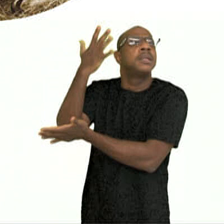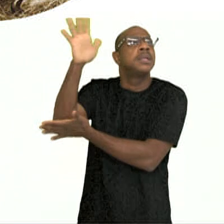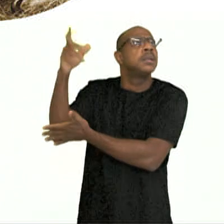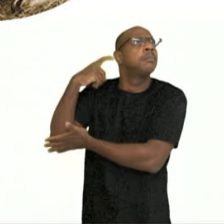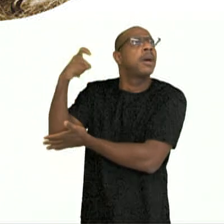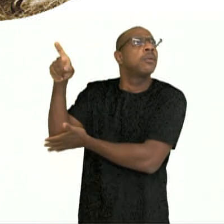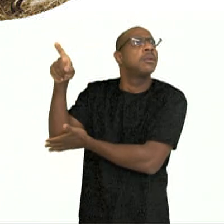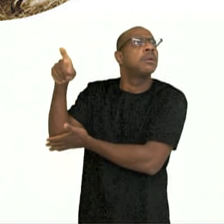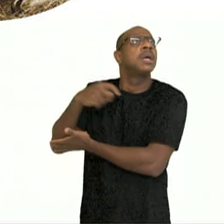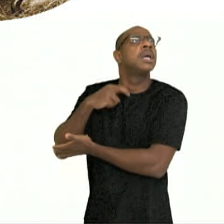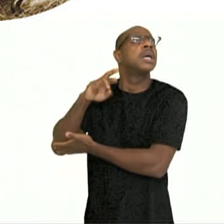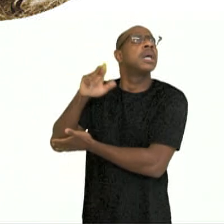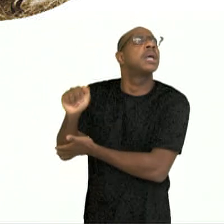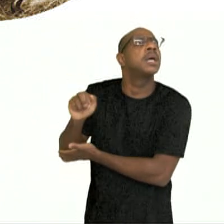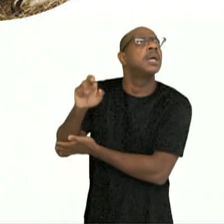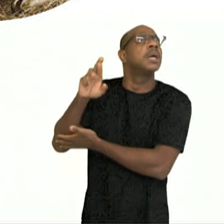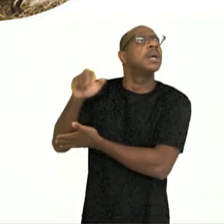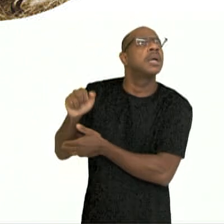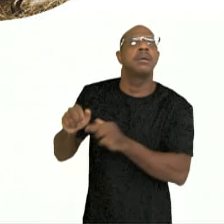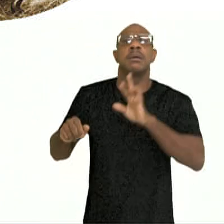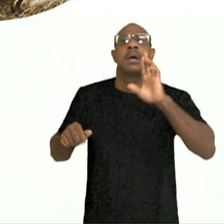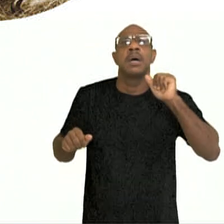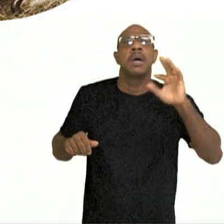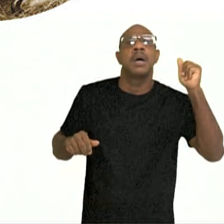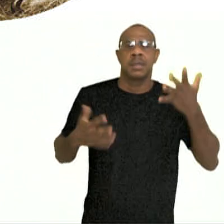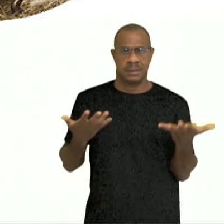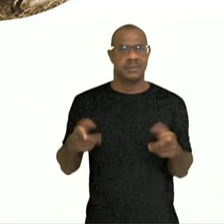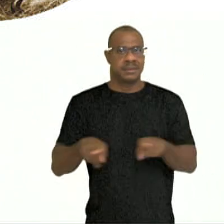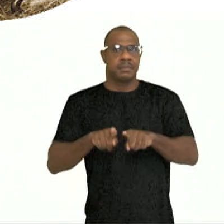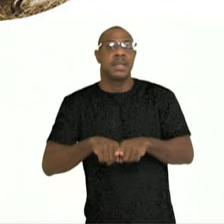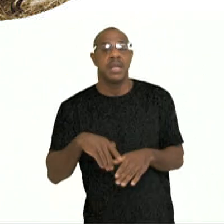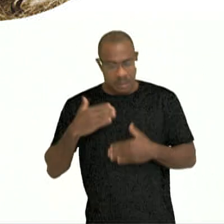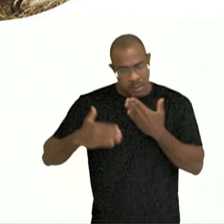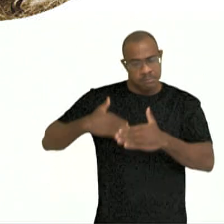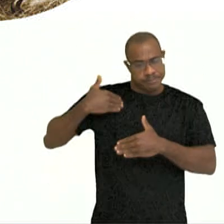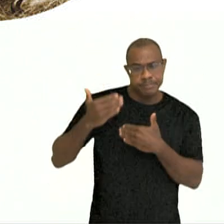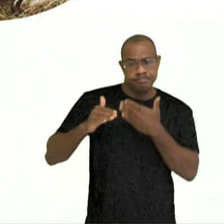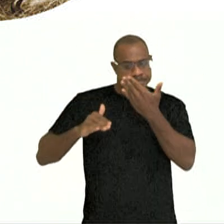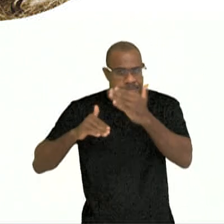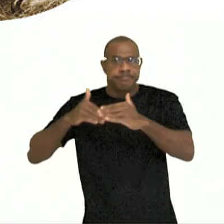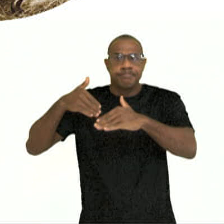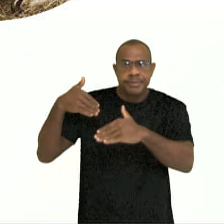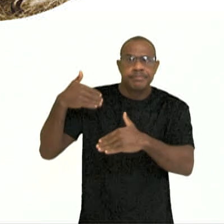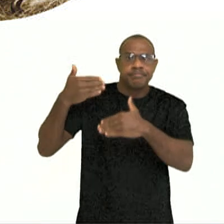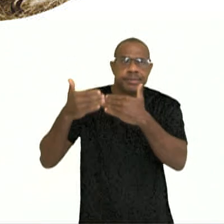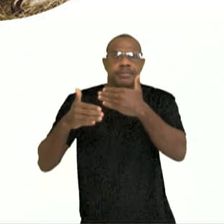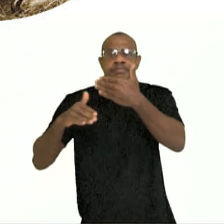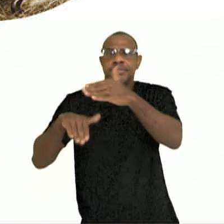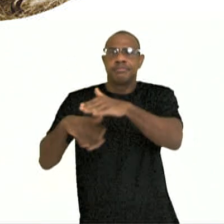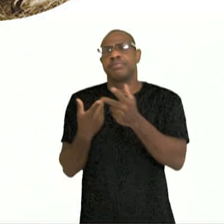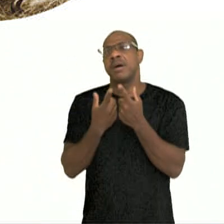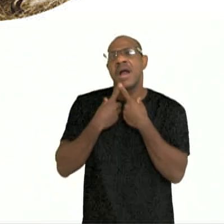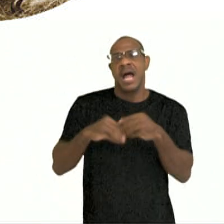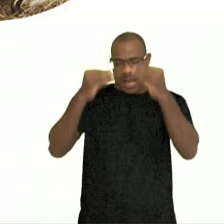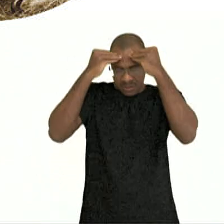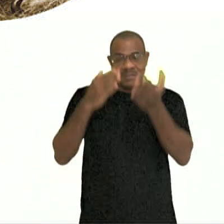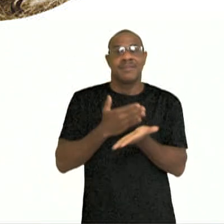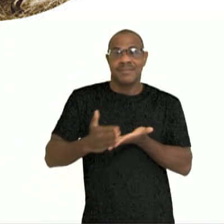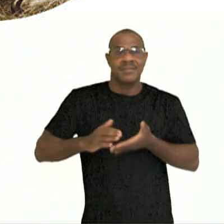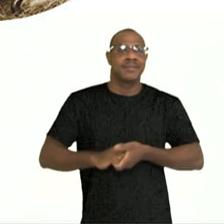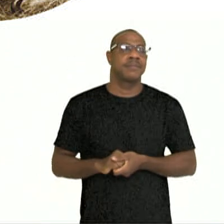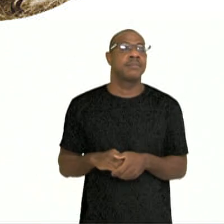da imitação, foram ganhando forma de linguagem. Dizem também que as primeiras manifestações musicais vêm da